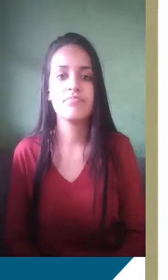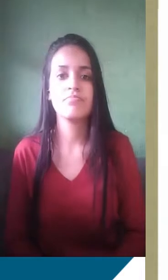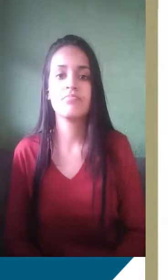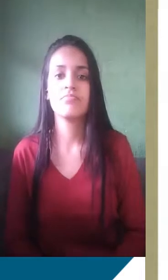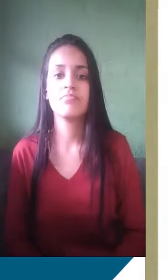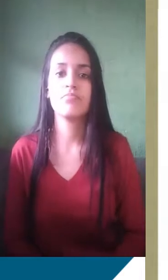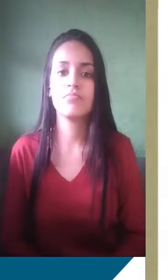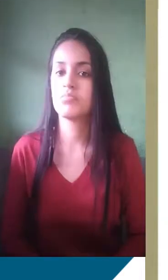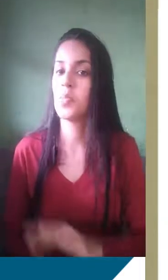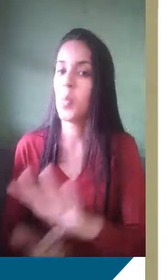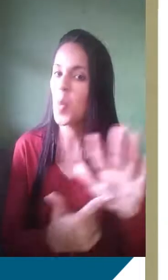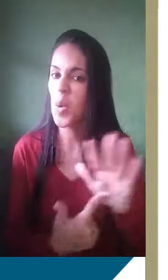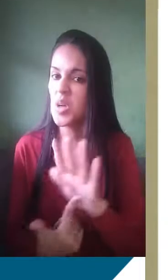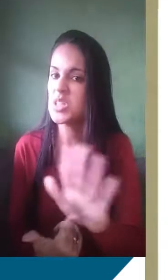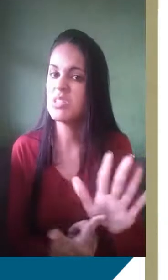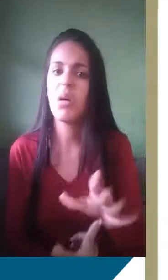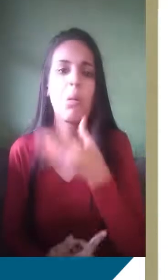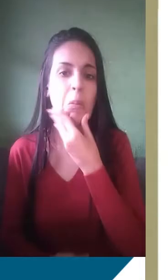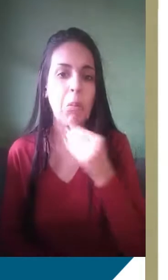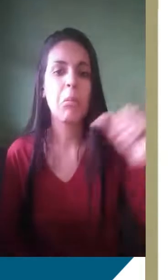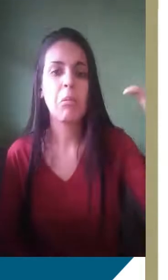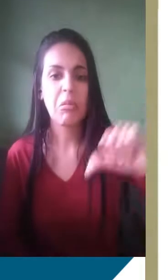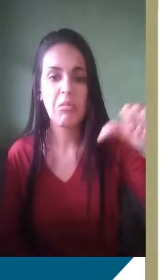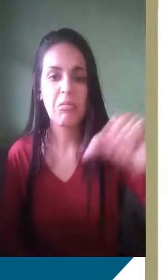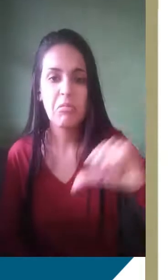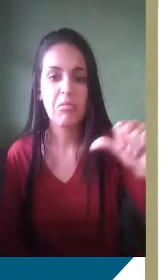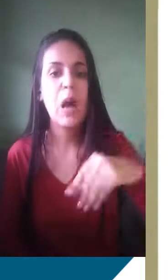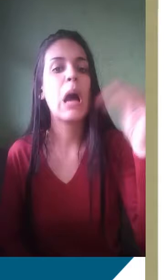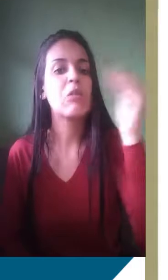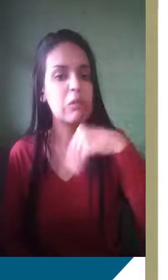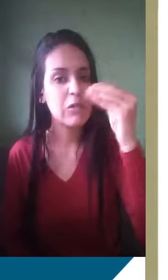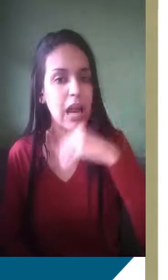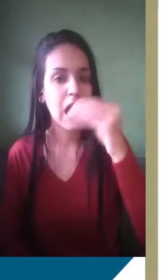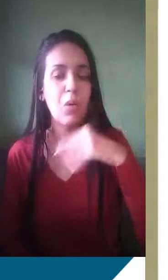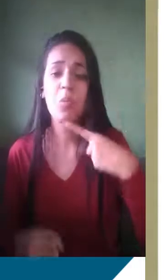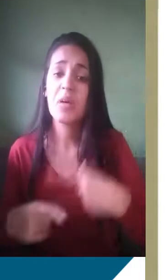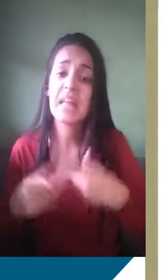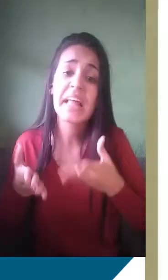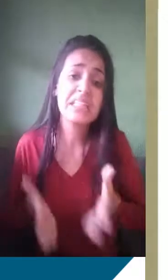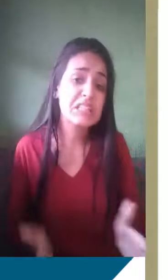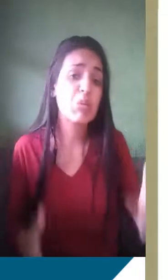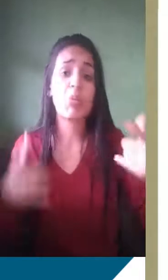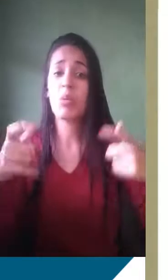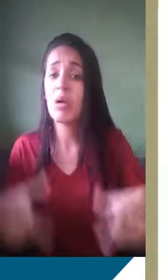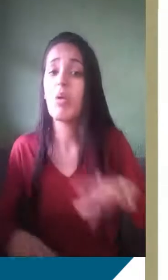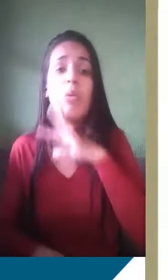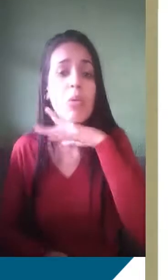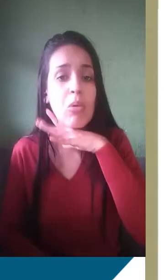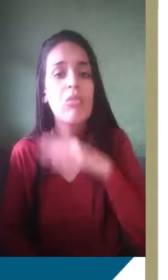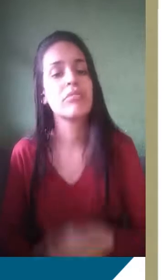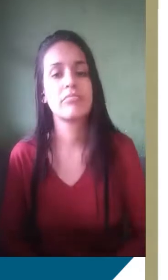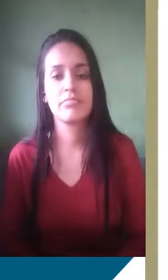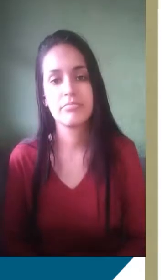fracasso do indivíduo se justifica pela sua origem. Também a presença de regionalismo crítico e as